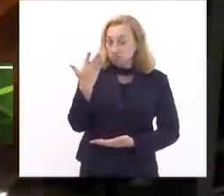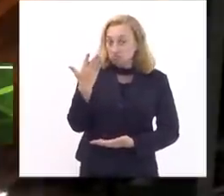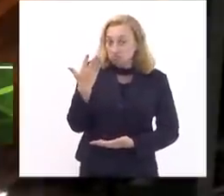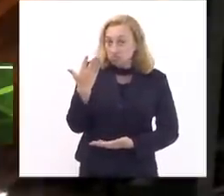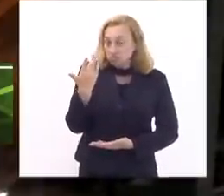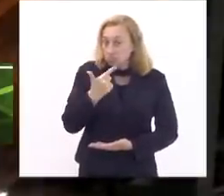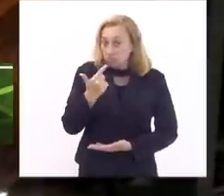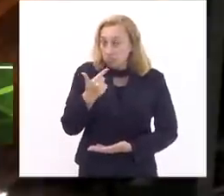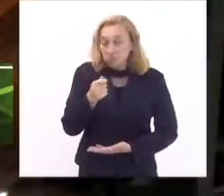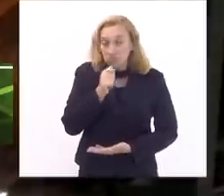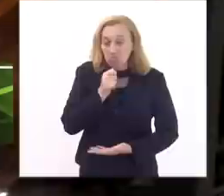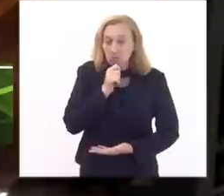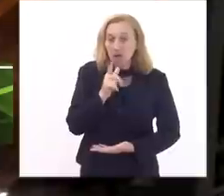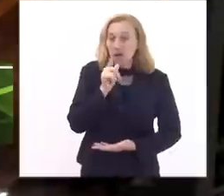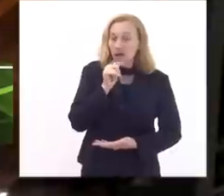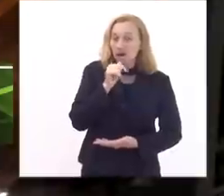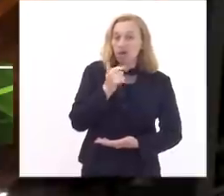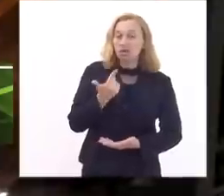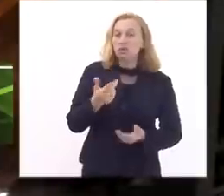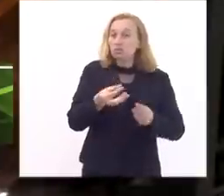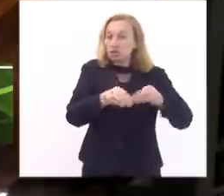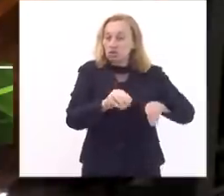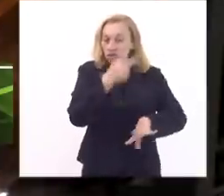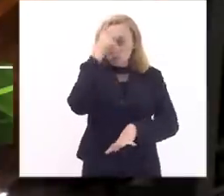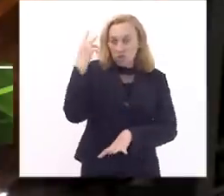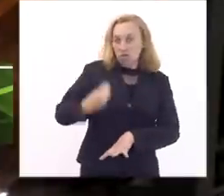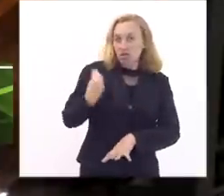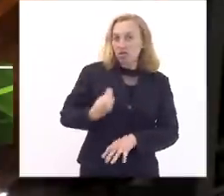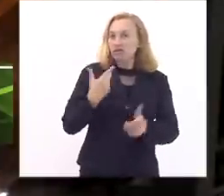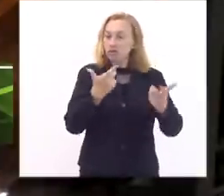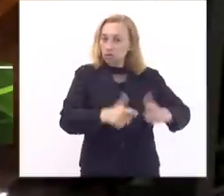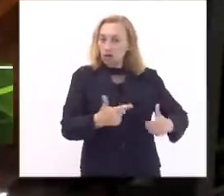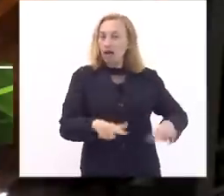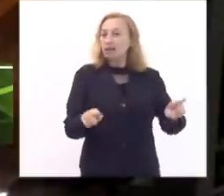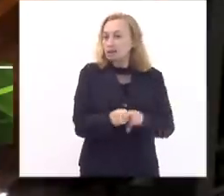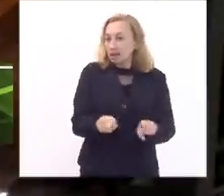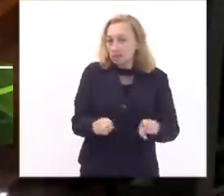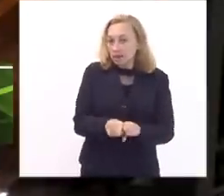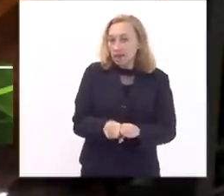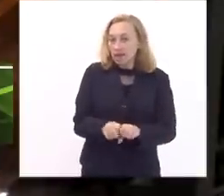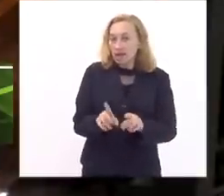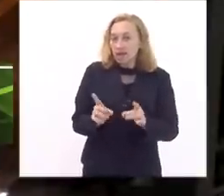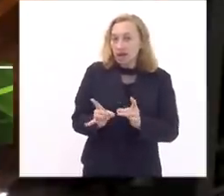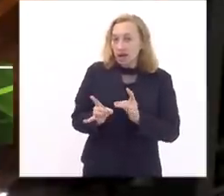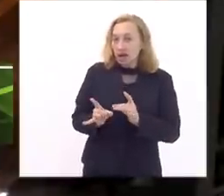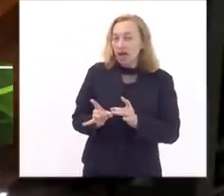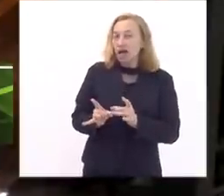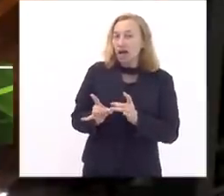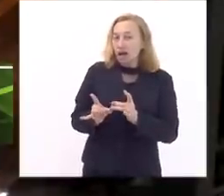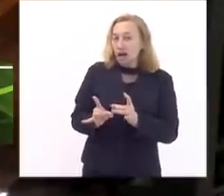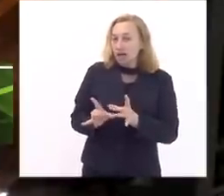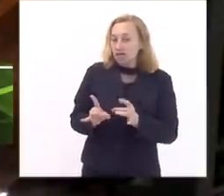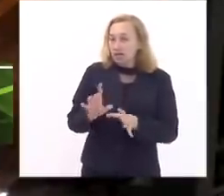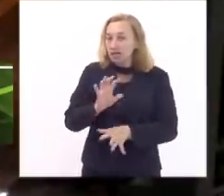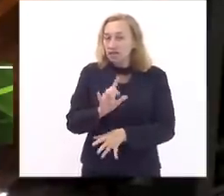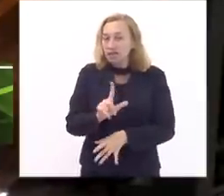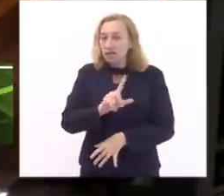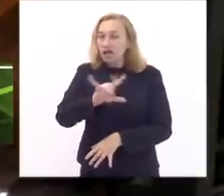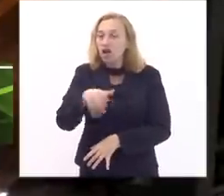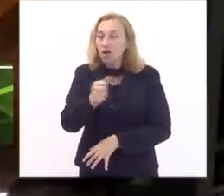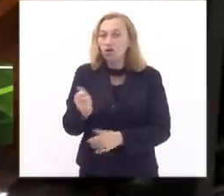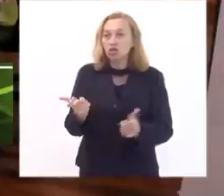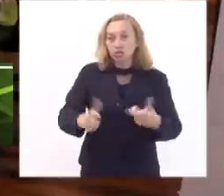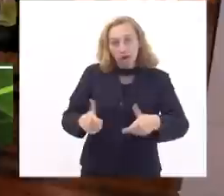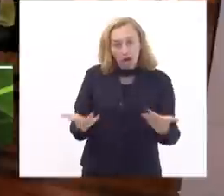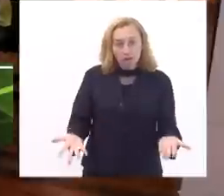Isso afeta, obviamente, o dia a dia de quem mora lá e afeta também, Luiz Paulo, o comércio local. Aquela Pedra de Guaratiba